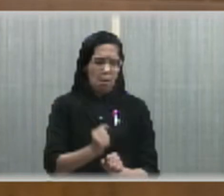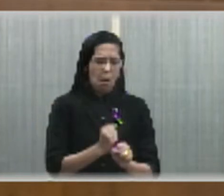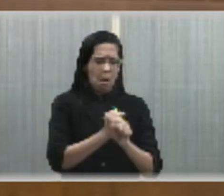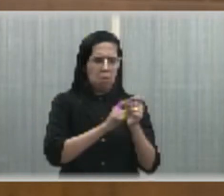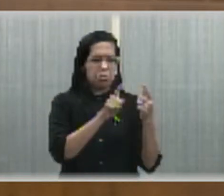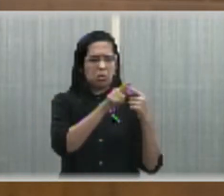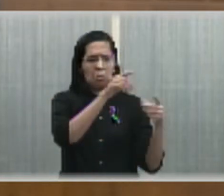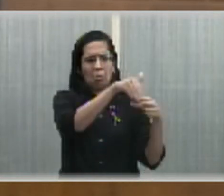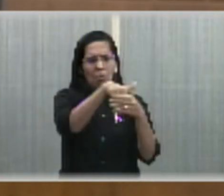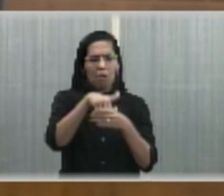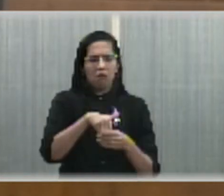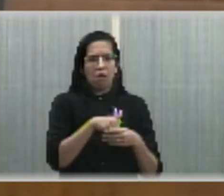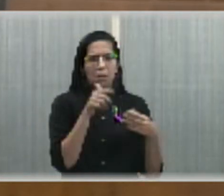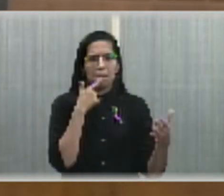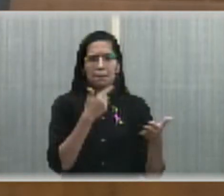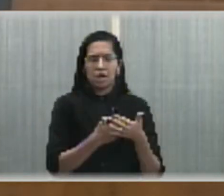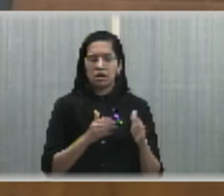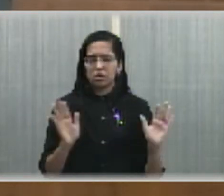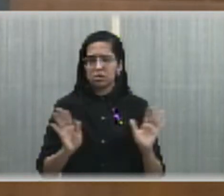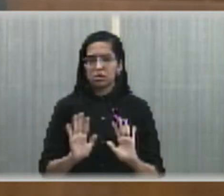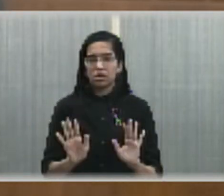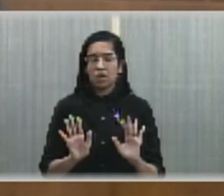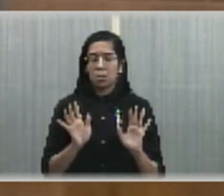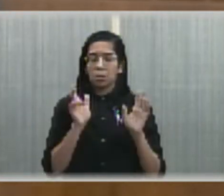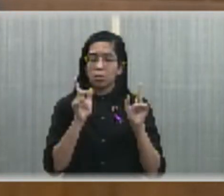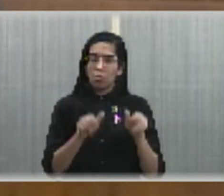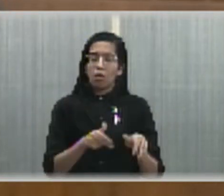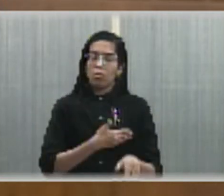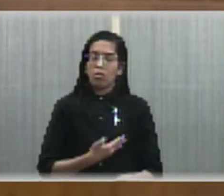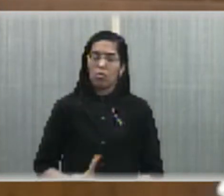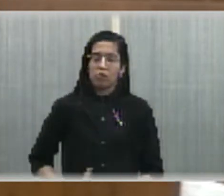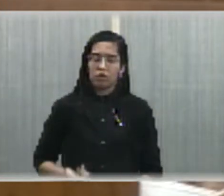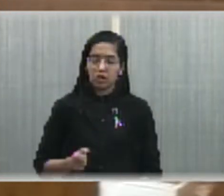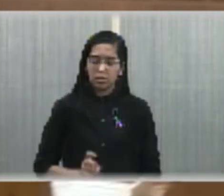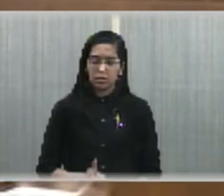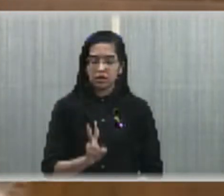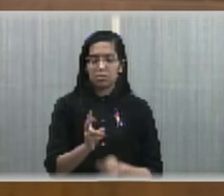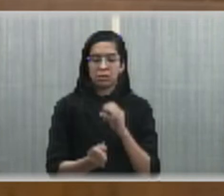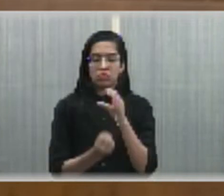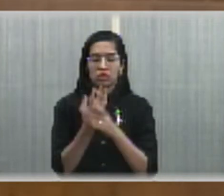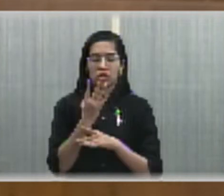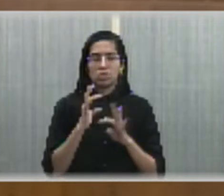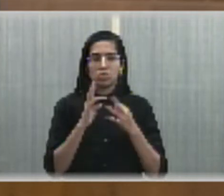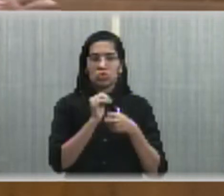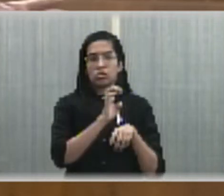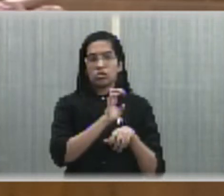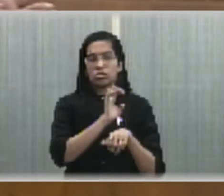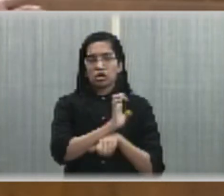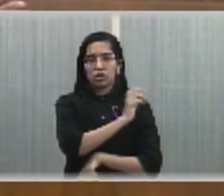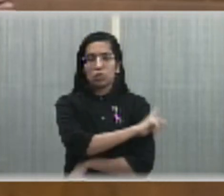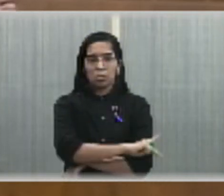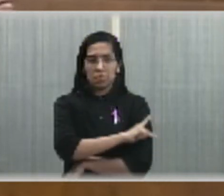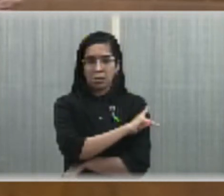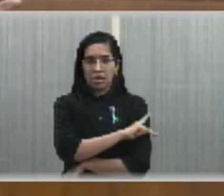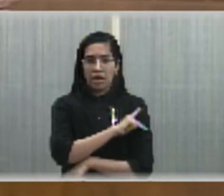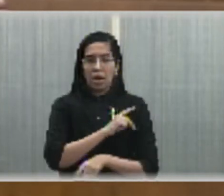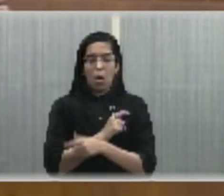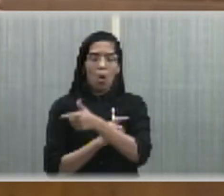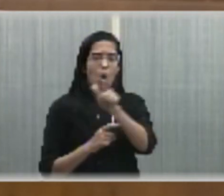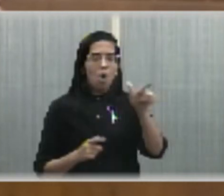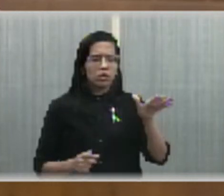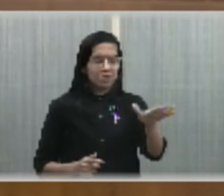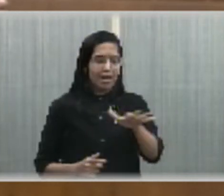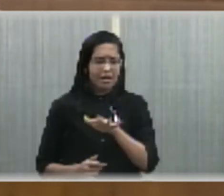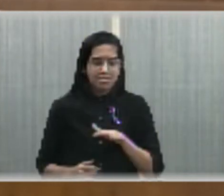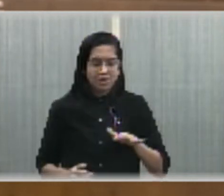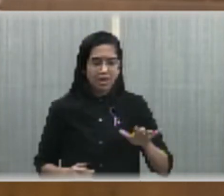eleitoreira em véspera de eleição, como esse governo tem feito em todo o estado do Piauí, abandonando outras áreas que têm